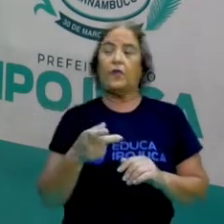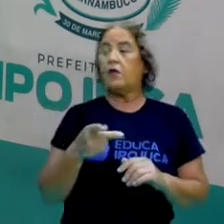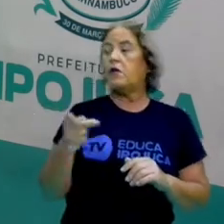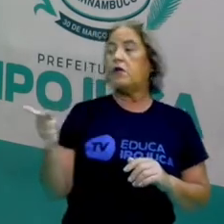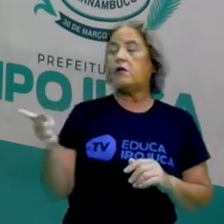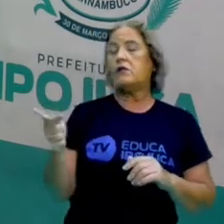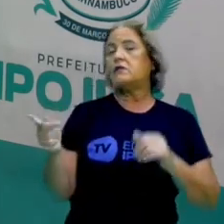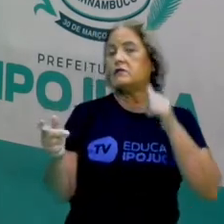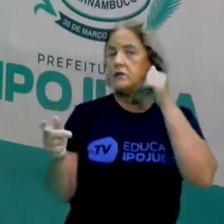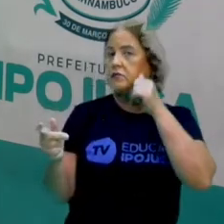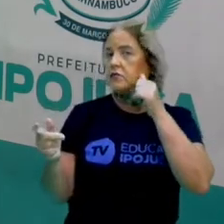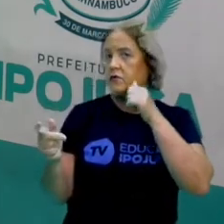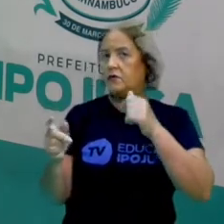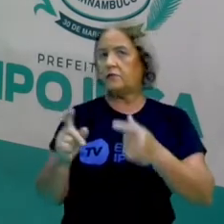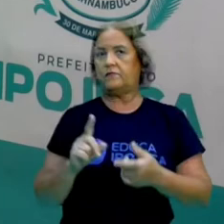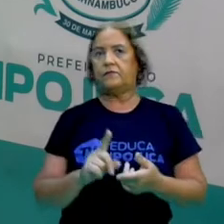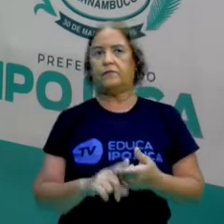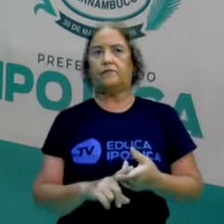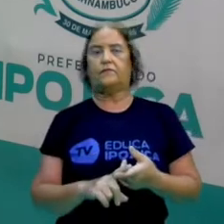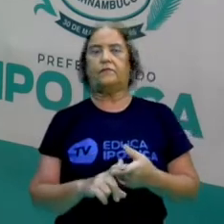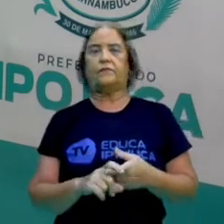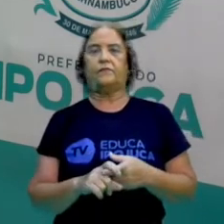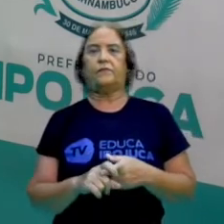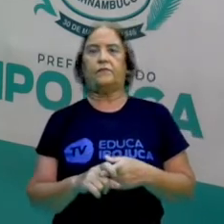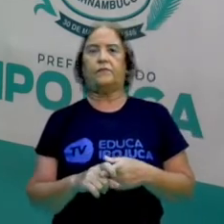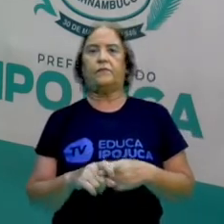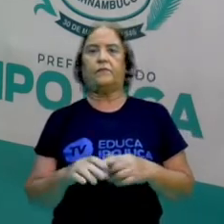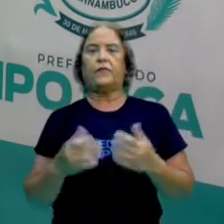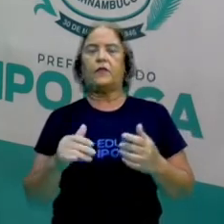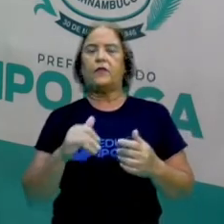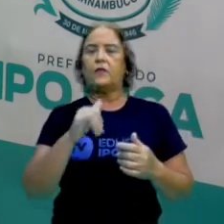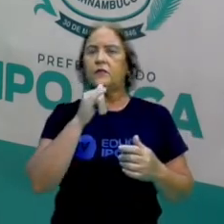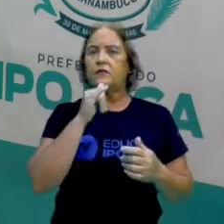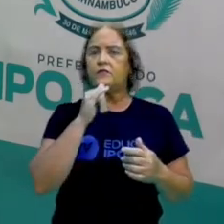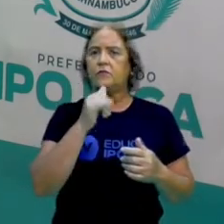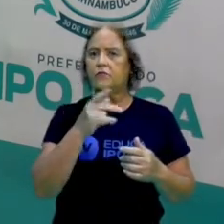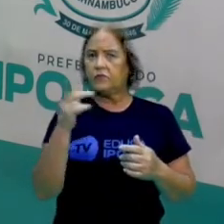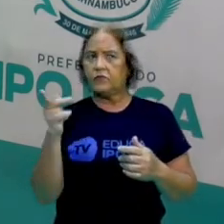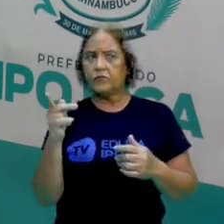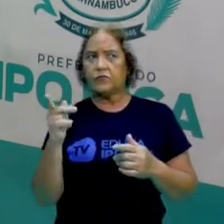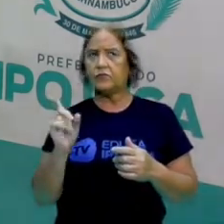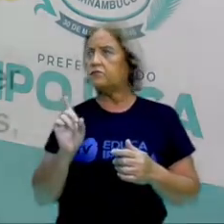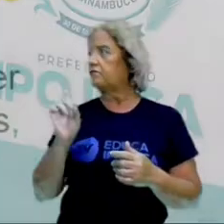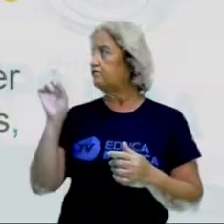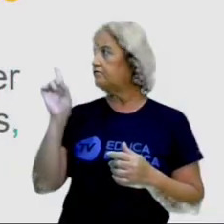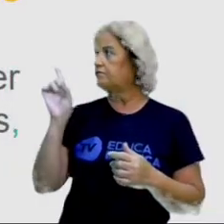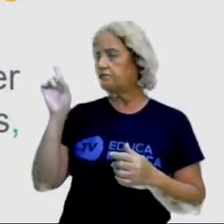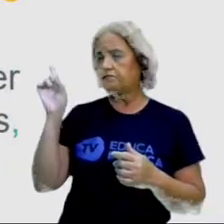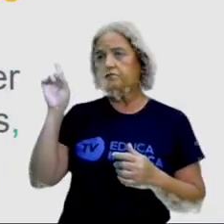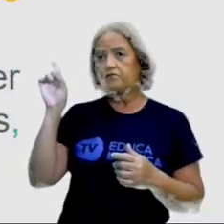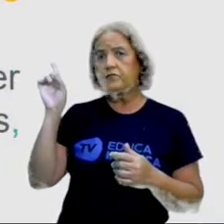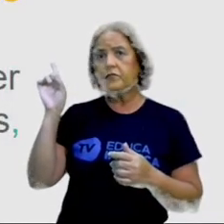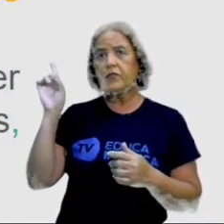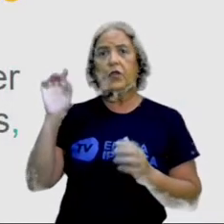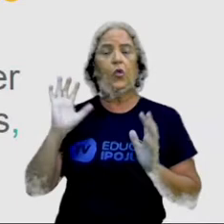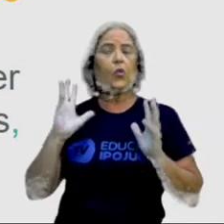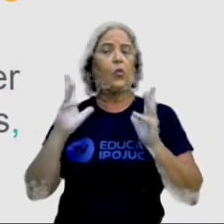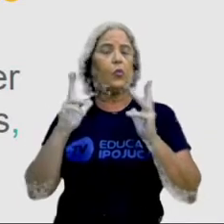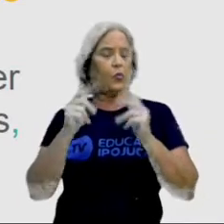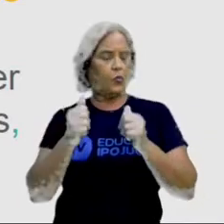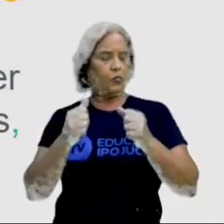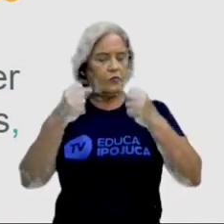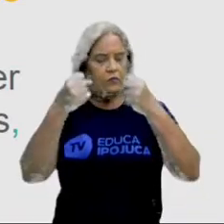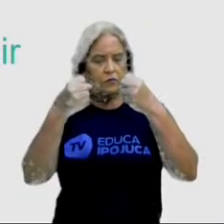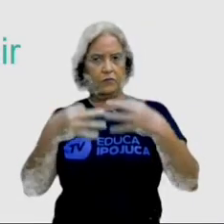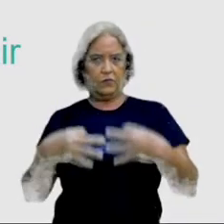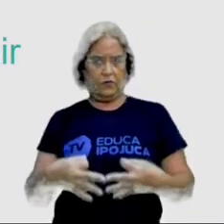da natureza. Eu trouxe alguns exemplos para vocês, certo? Isso aqui é tudo o que já foi dito, que eu acabei de explicar,